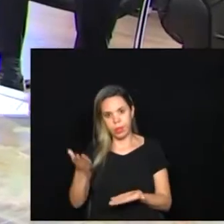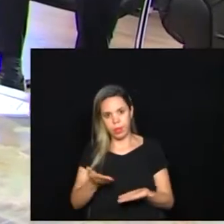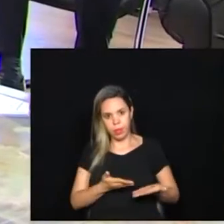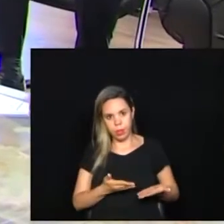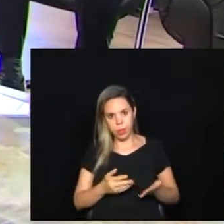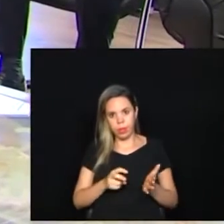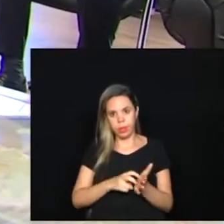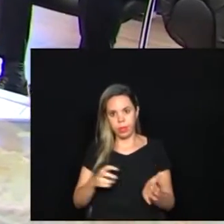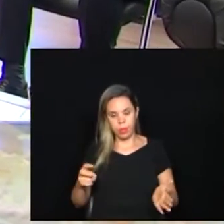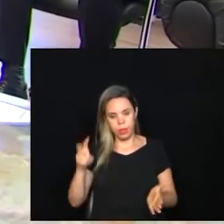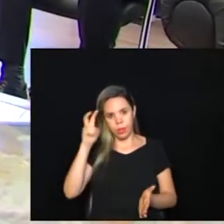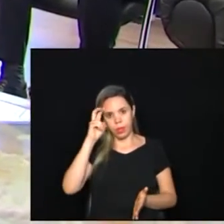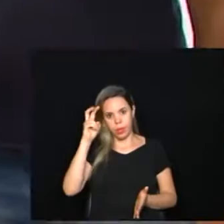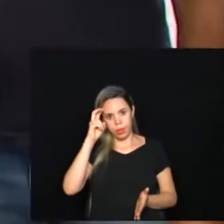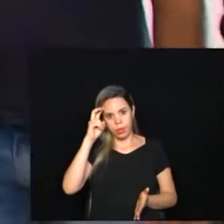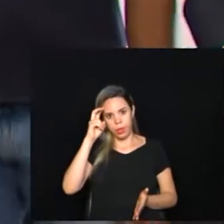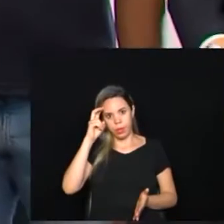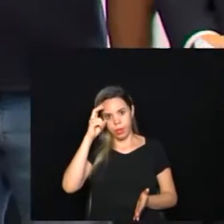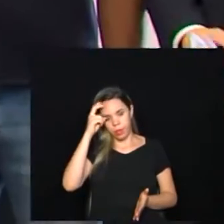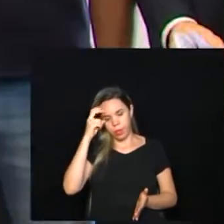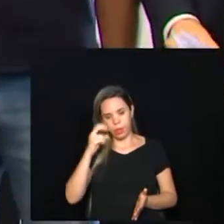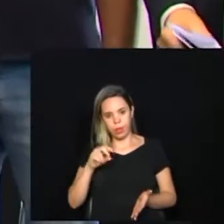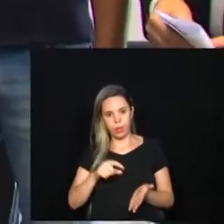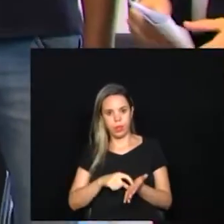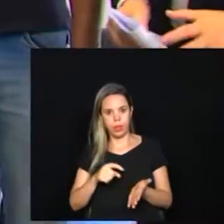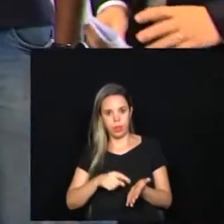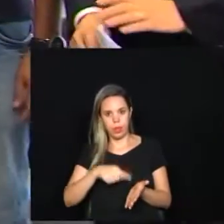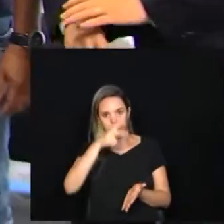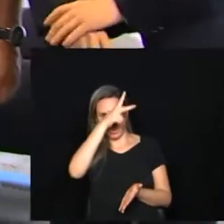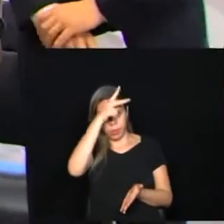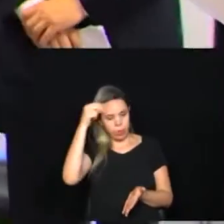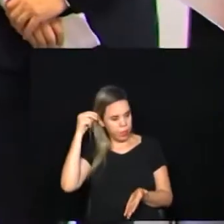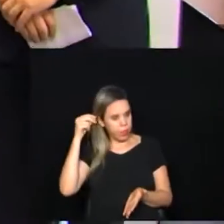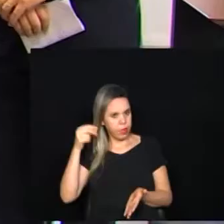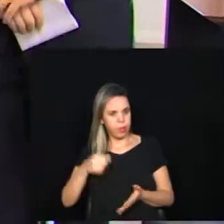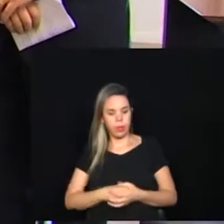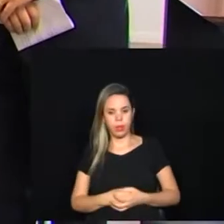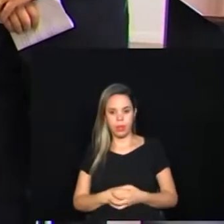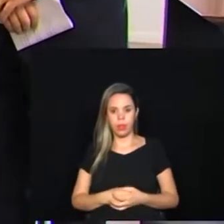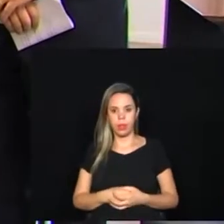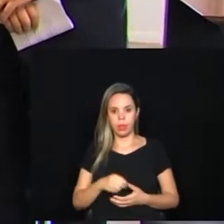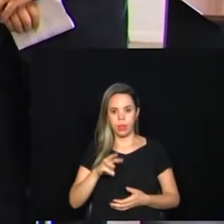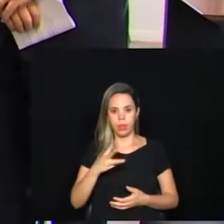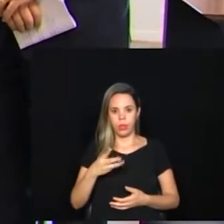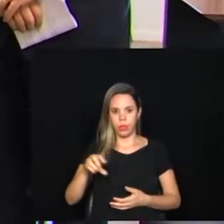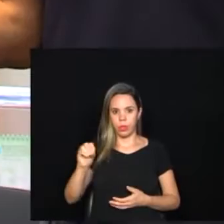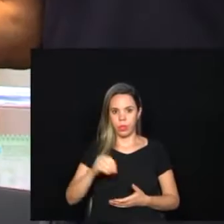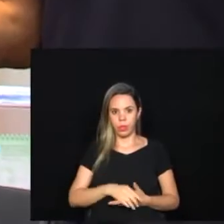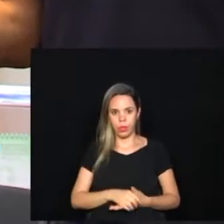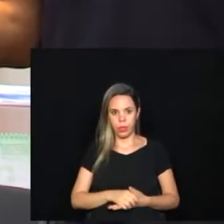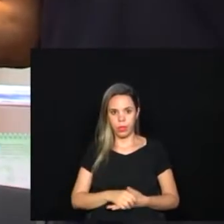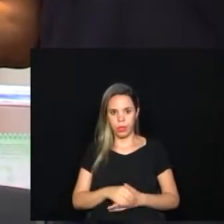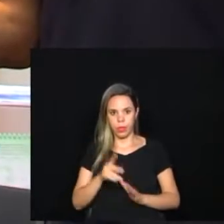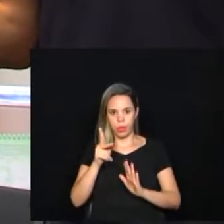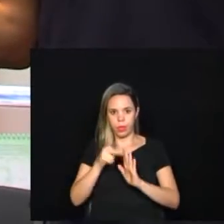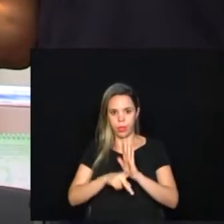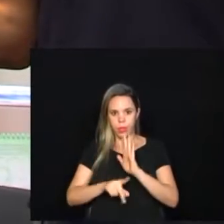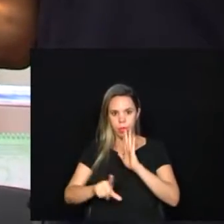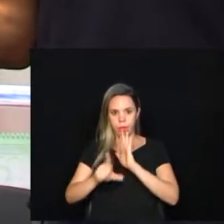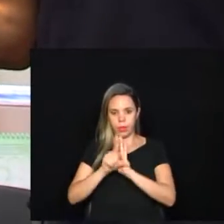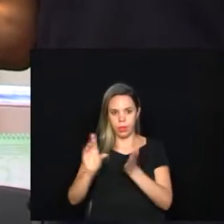na manhã desta quinta-feira, das mãos do prefeito em exercício Vanderlei de Almeida, o projeto da